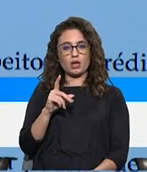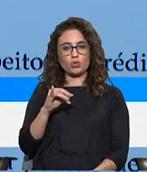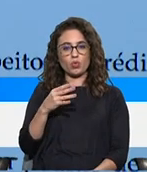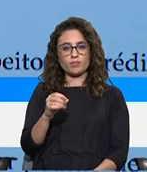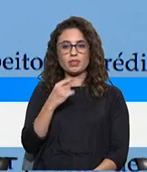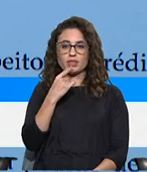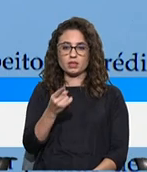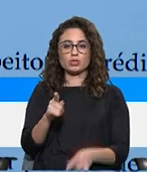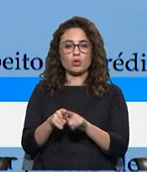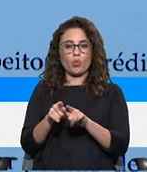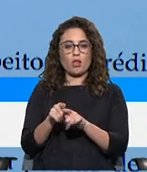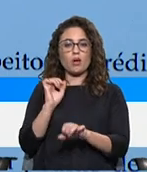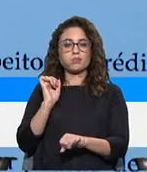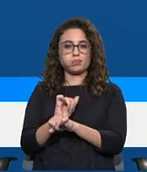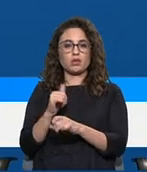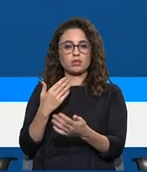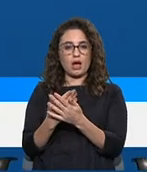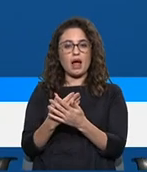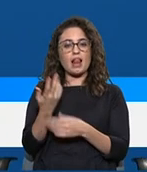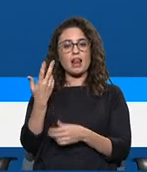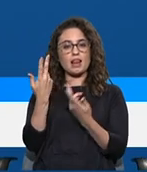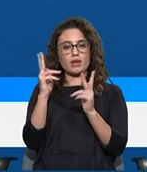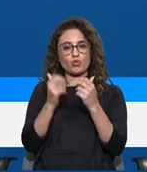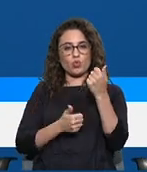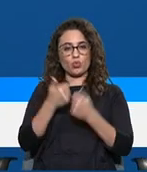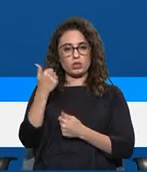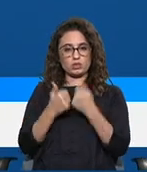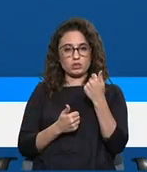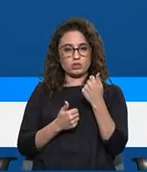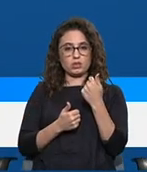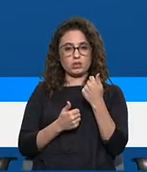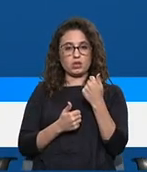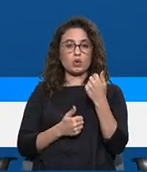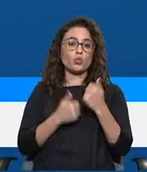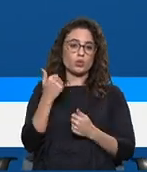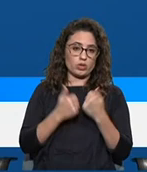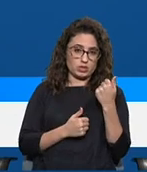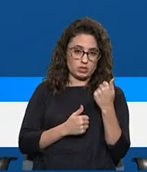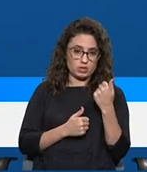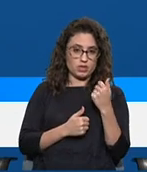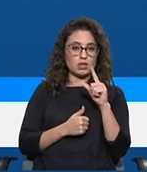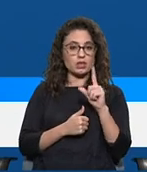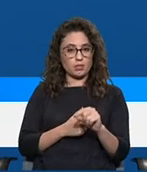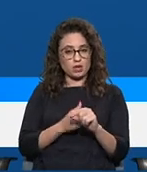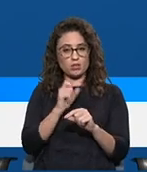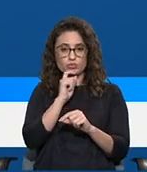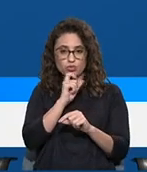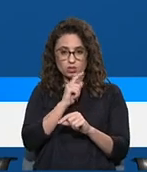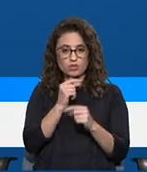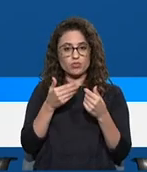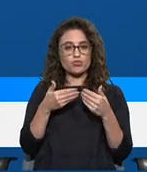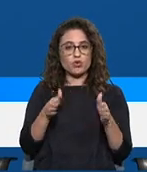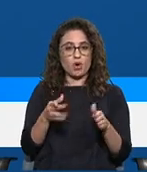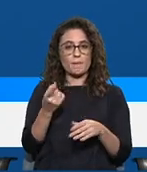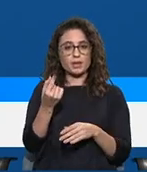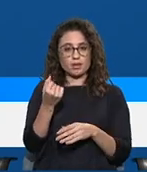a travar a livre concorrência, a concorrência e, eventualmente, a abertura de preços